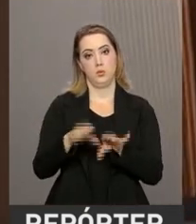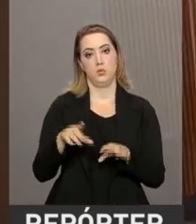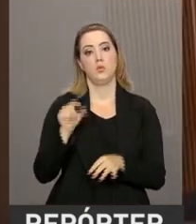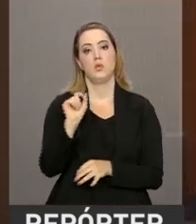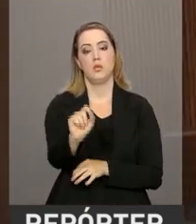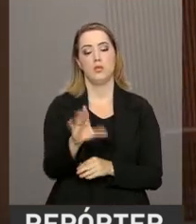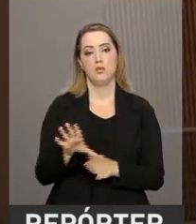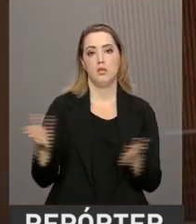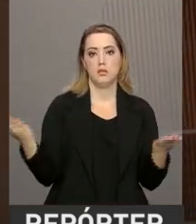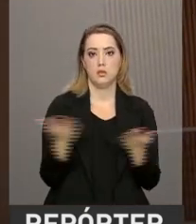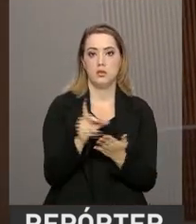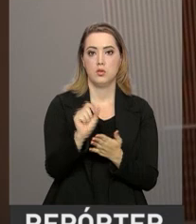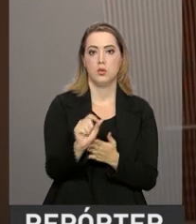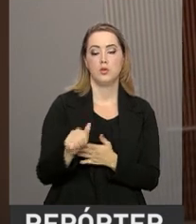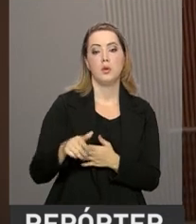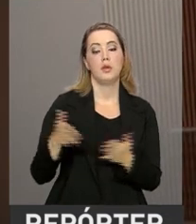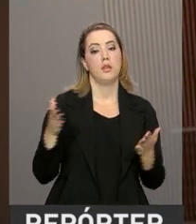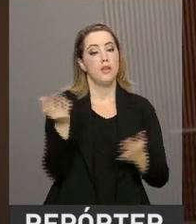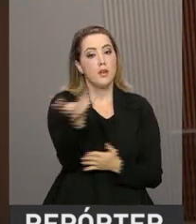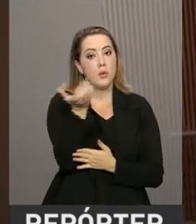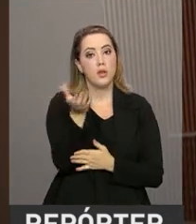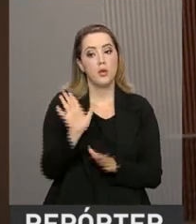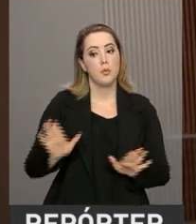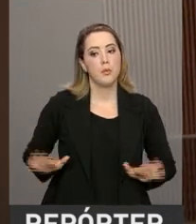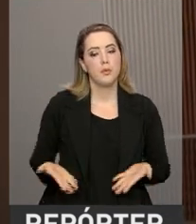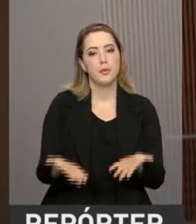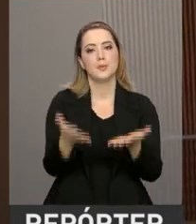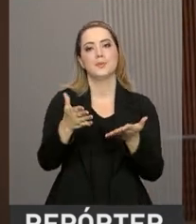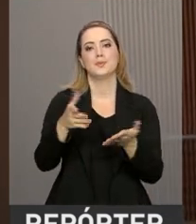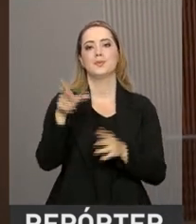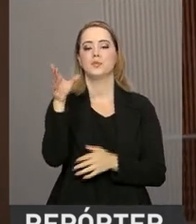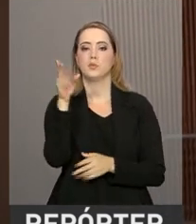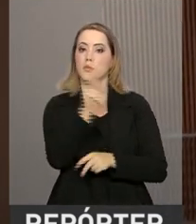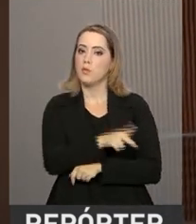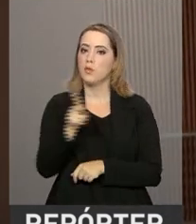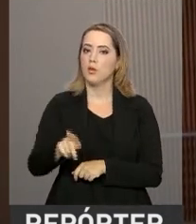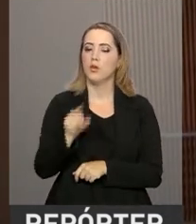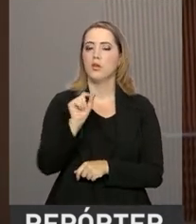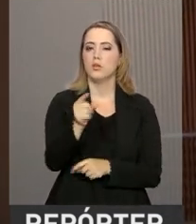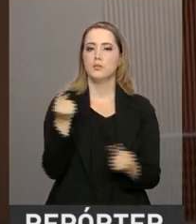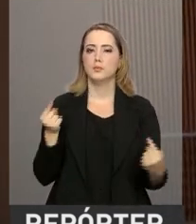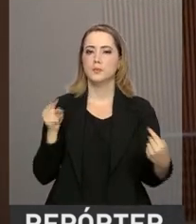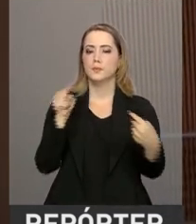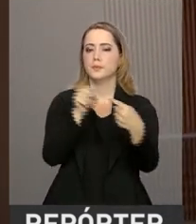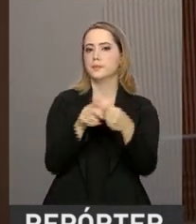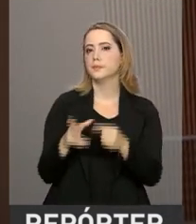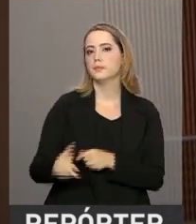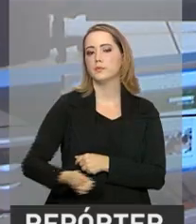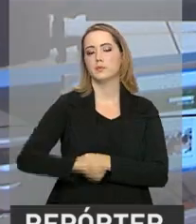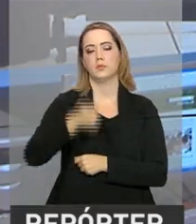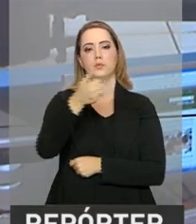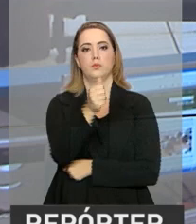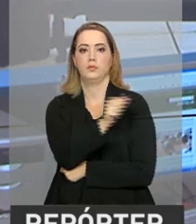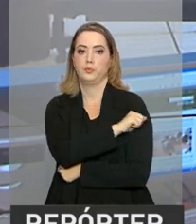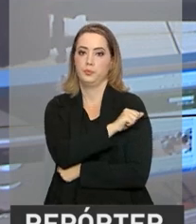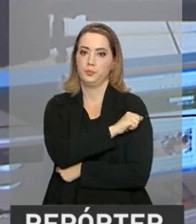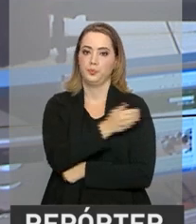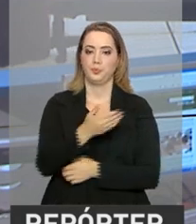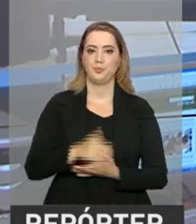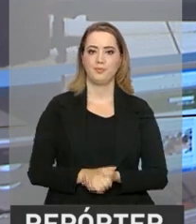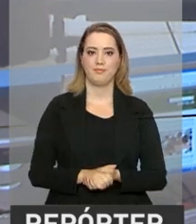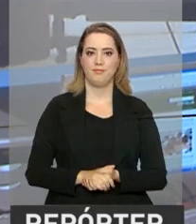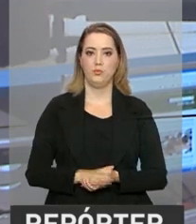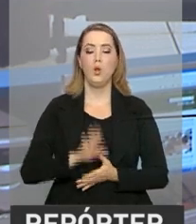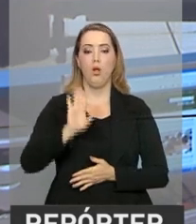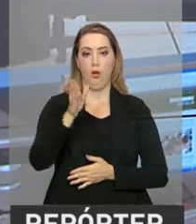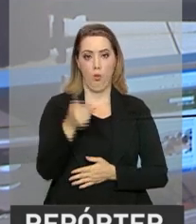consideração justamente a valorização dos professores e o foco no bem-estar dos alunos. Daqui a